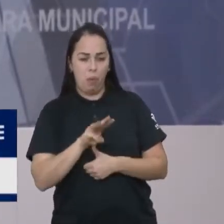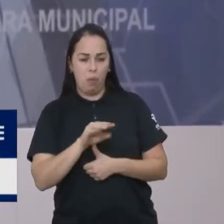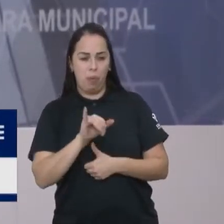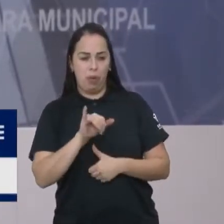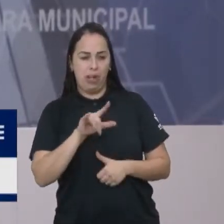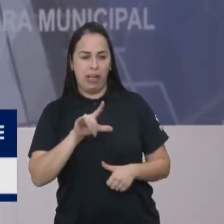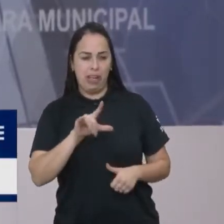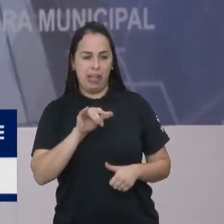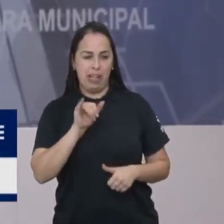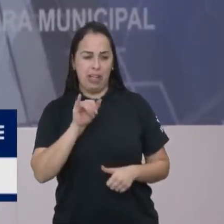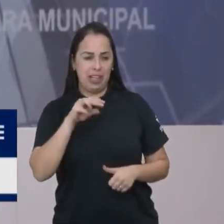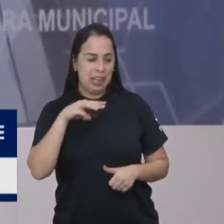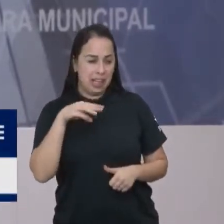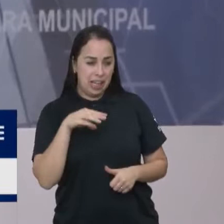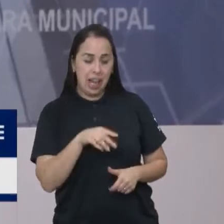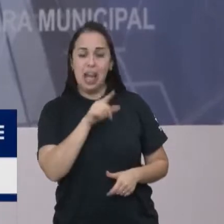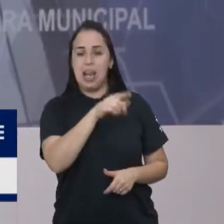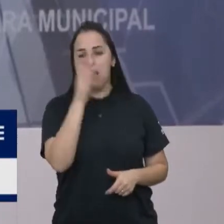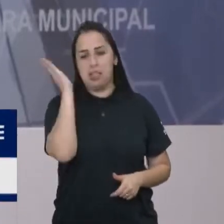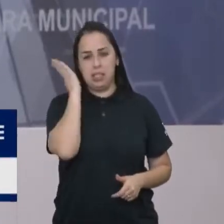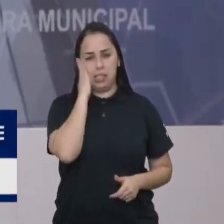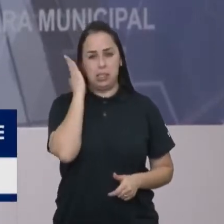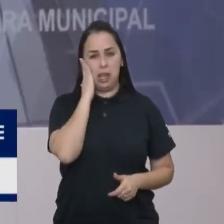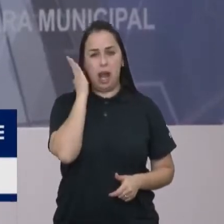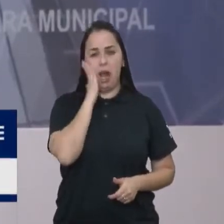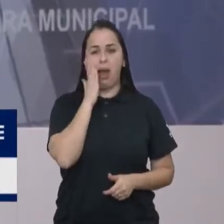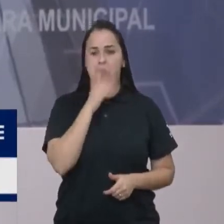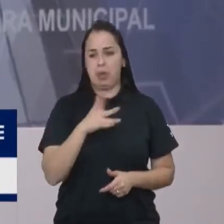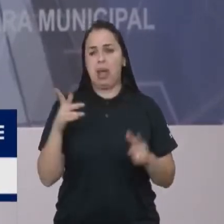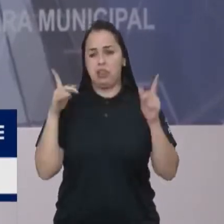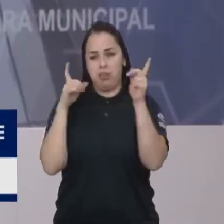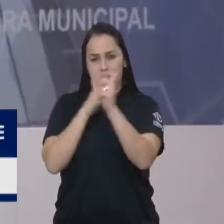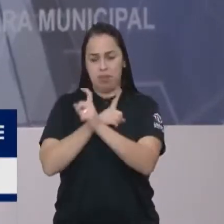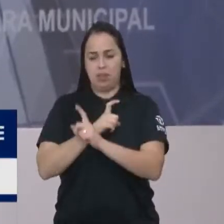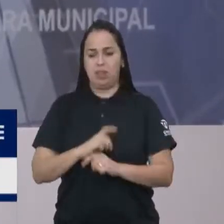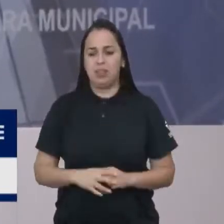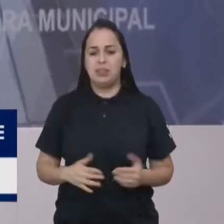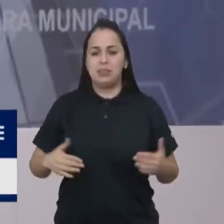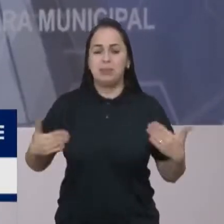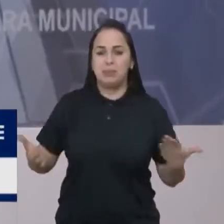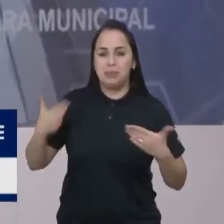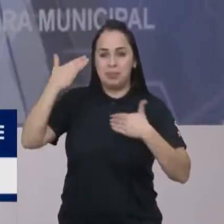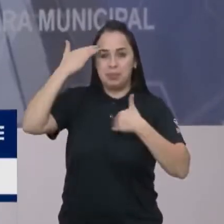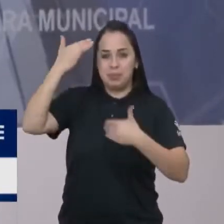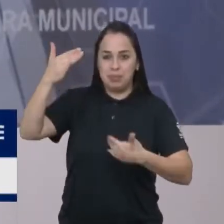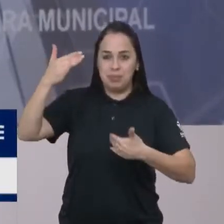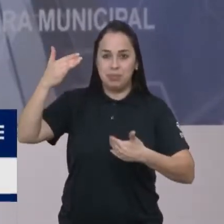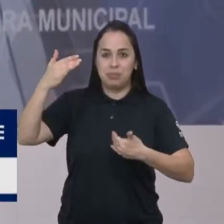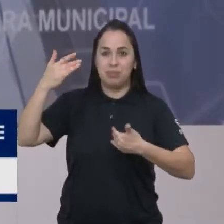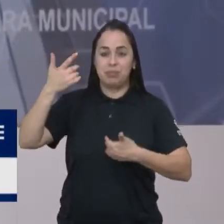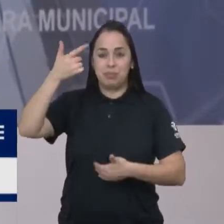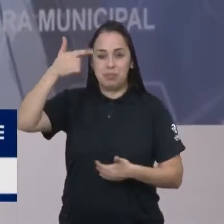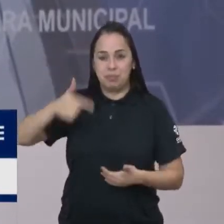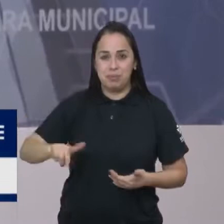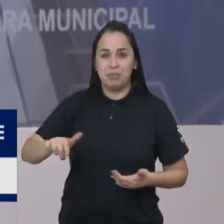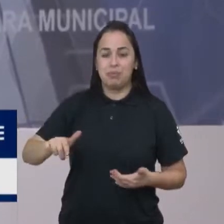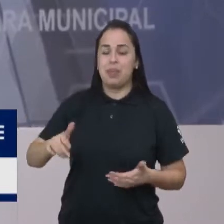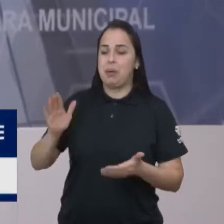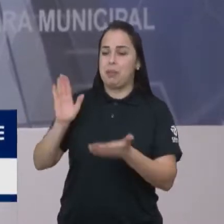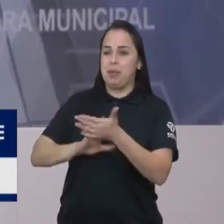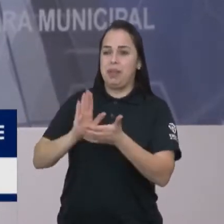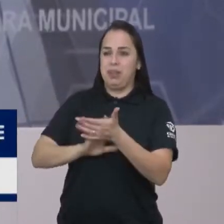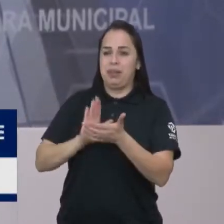né? E sabe da dificuldade, né, Ricardo? Mas é isso. Então, muito obrigado mais uma vez, Ricardo.